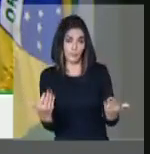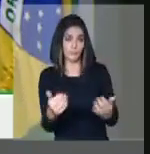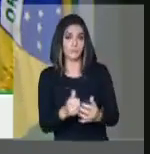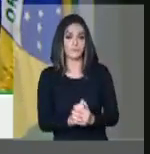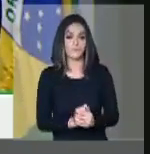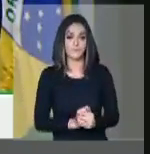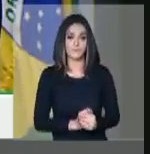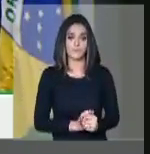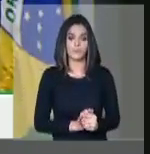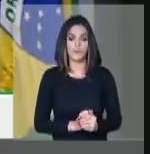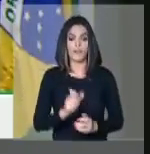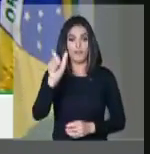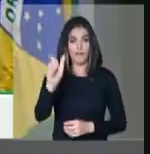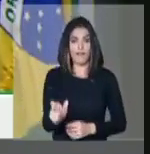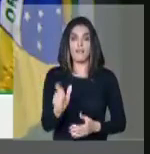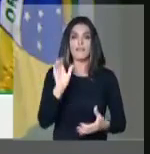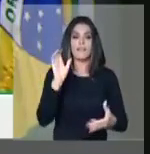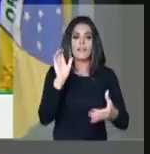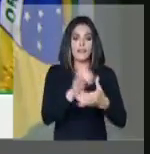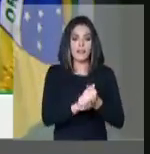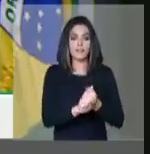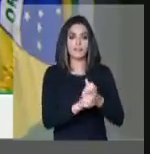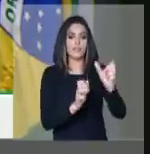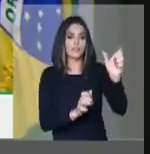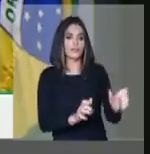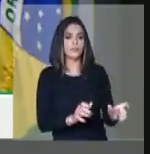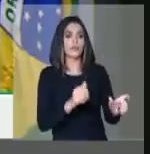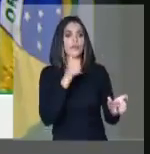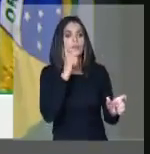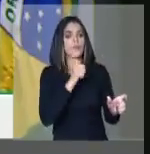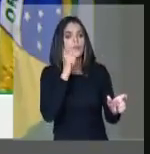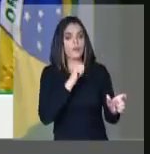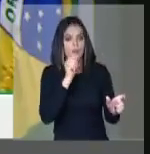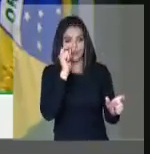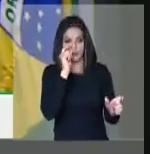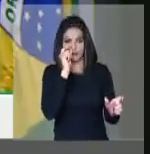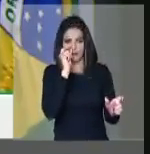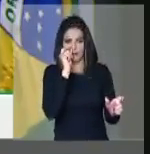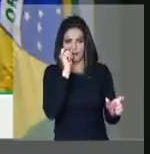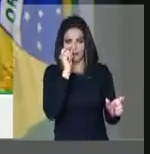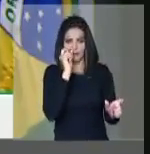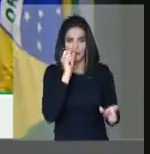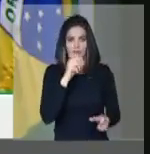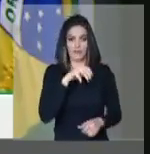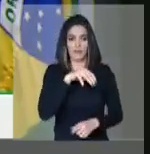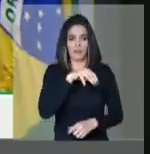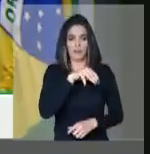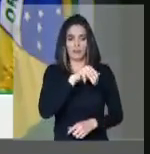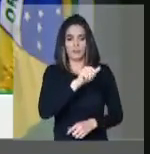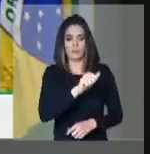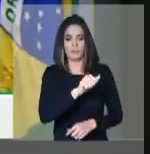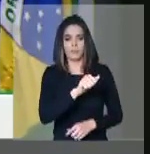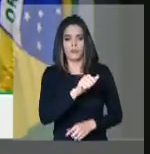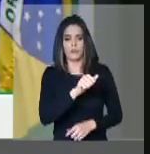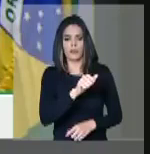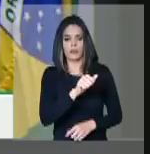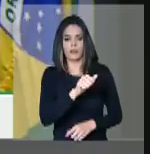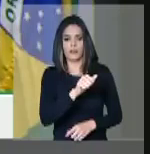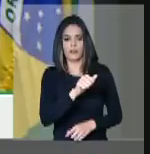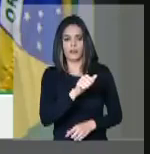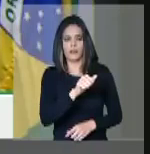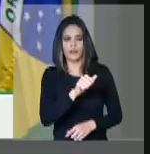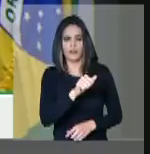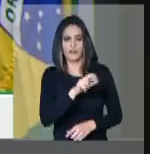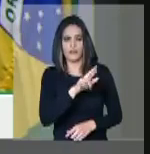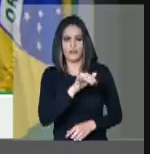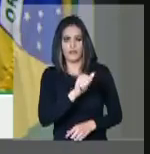e casado também com a Procuradora da República, a senhora Maria das Mercês